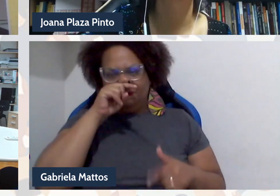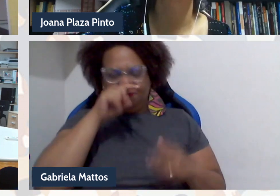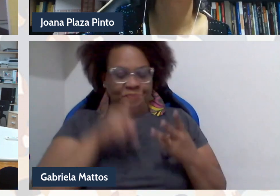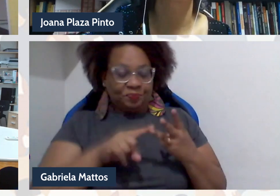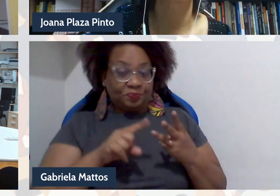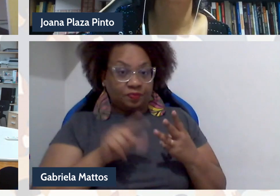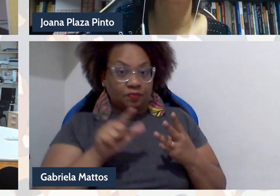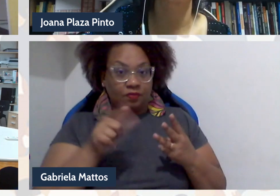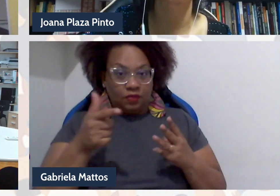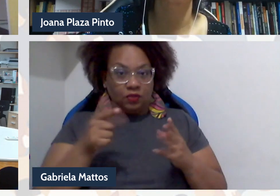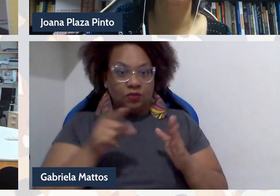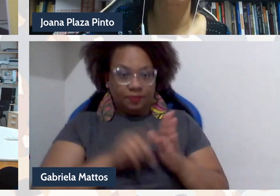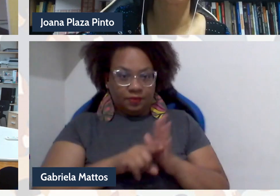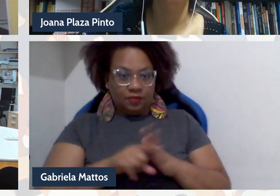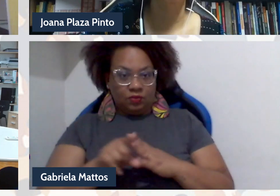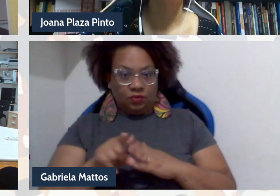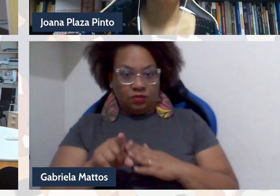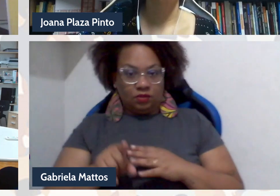Clarissa ainda